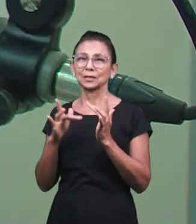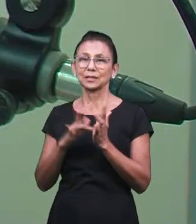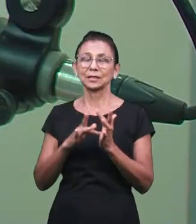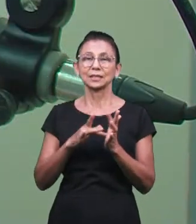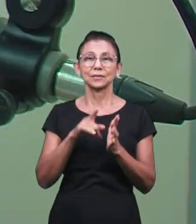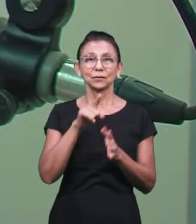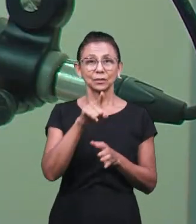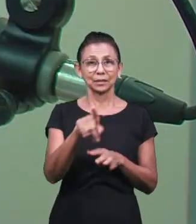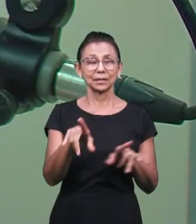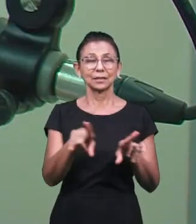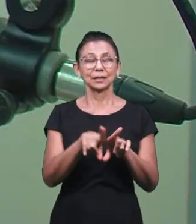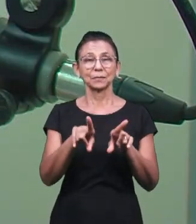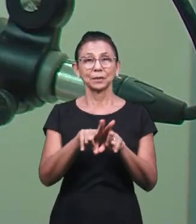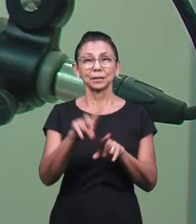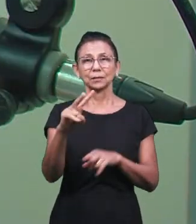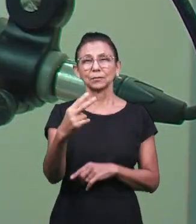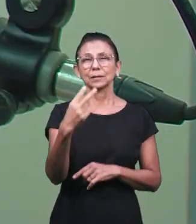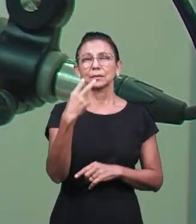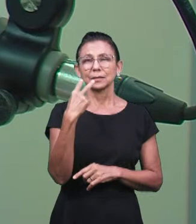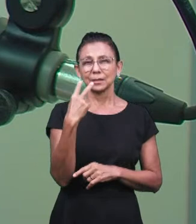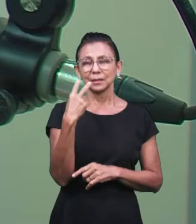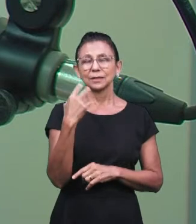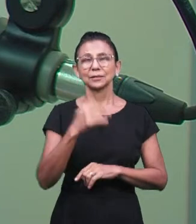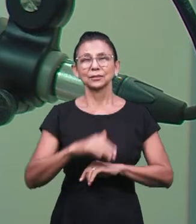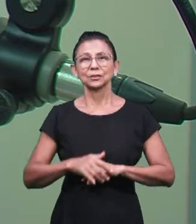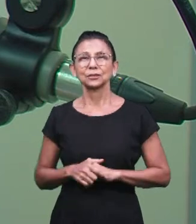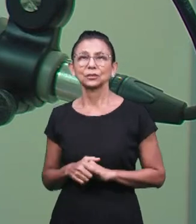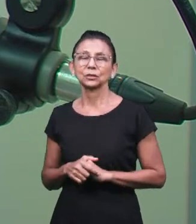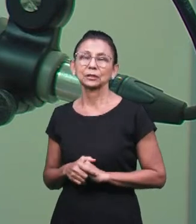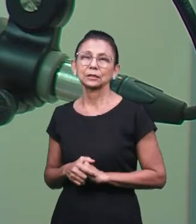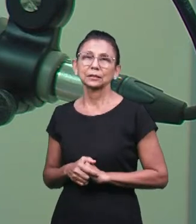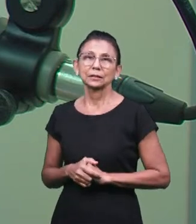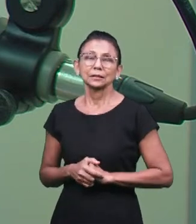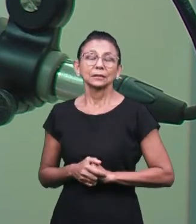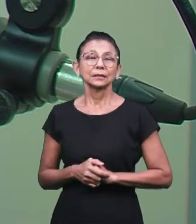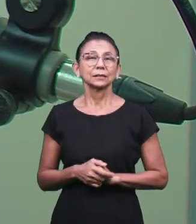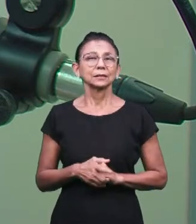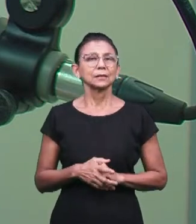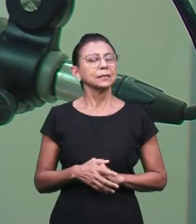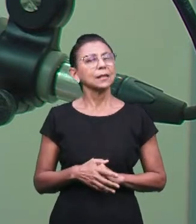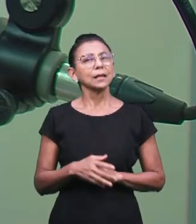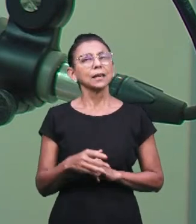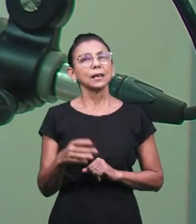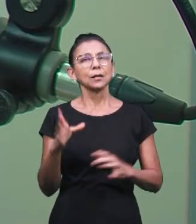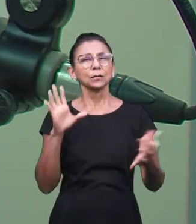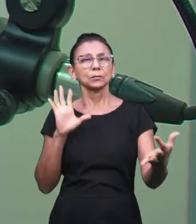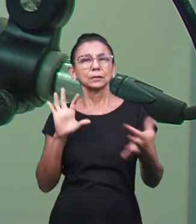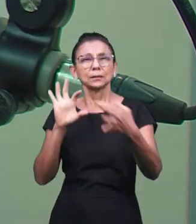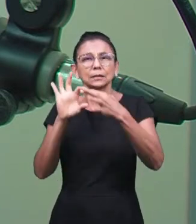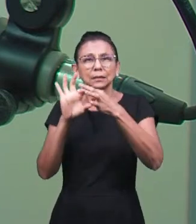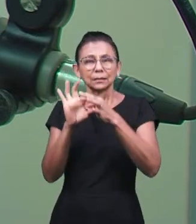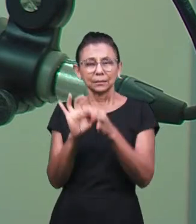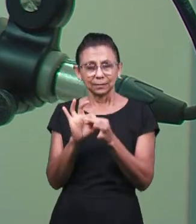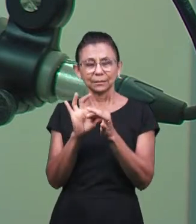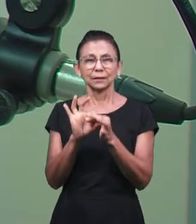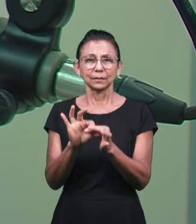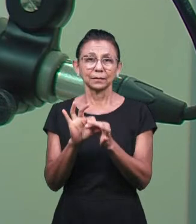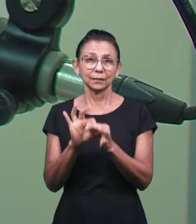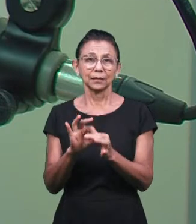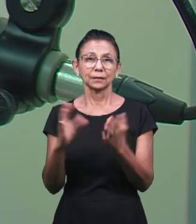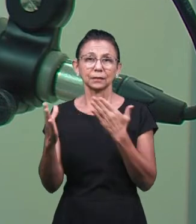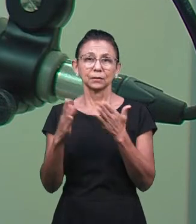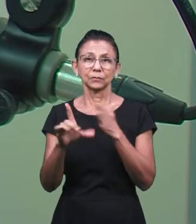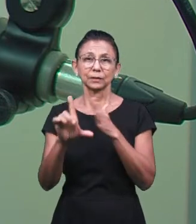nos assiste, que está participando desse momento pré-culto, né? Esse momento que antecede o culto e que já